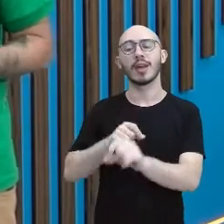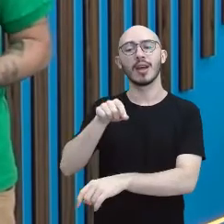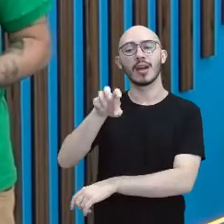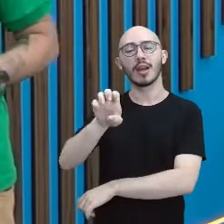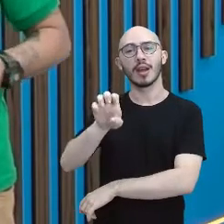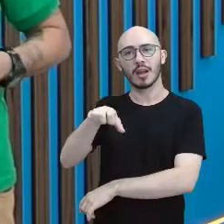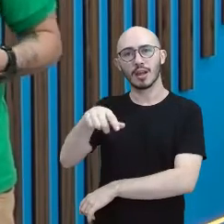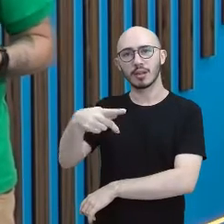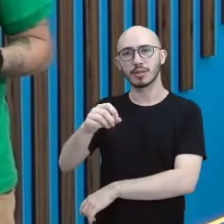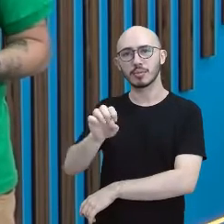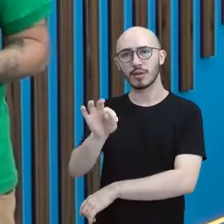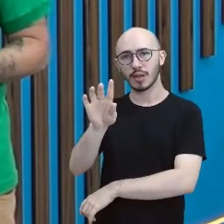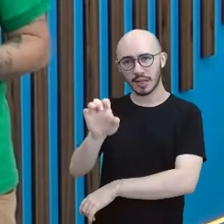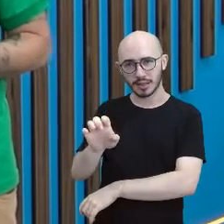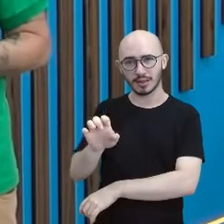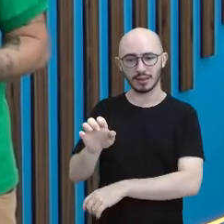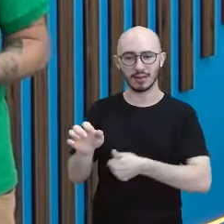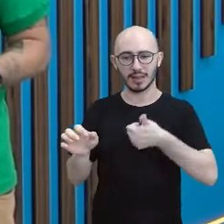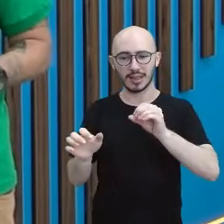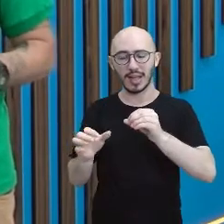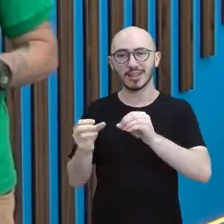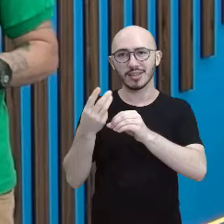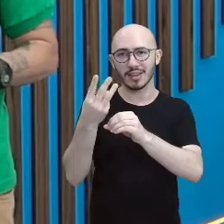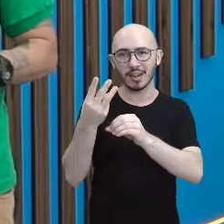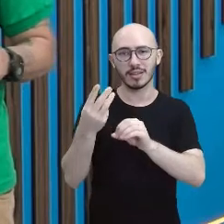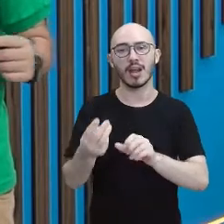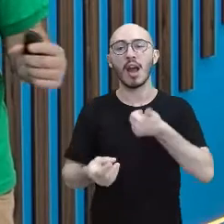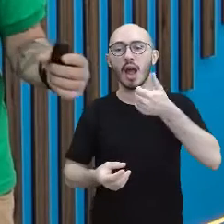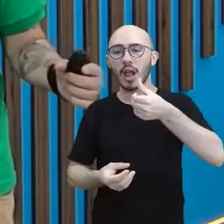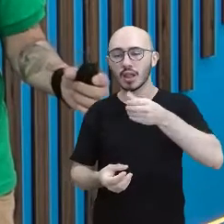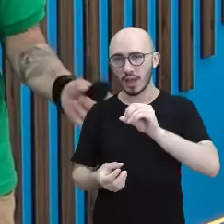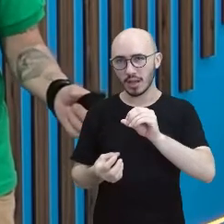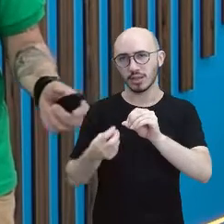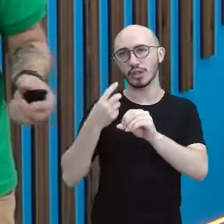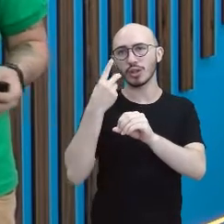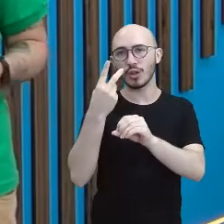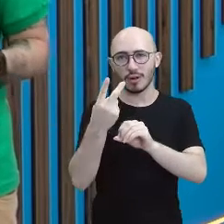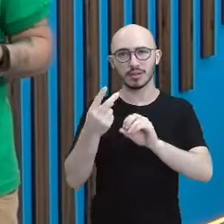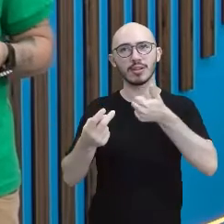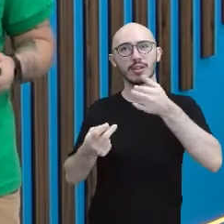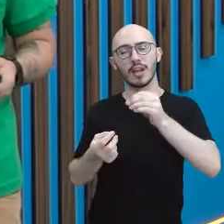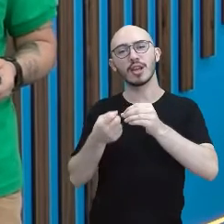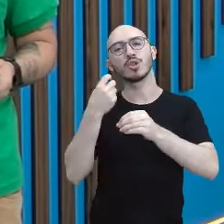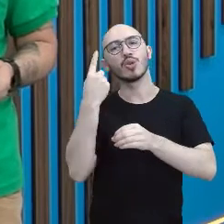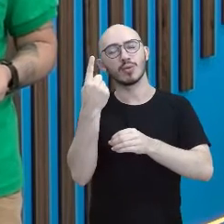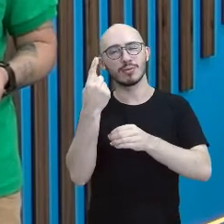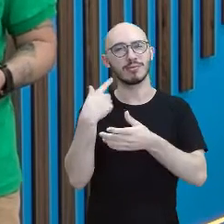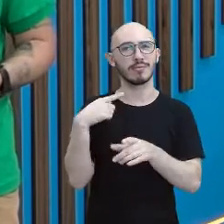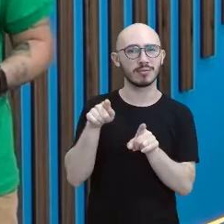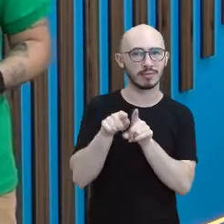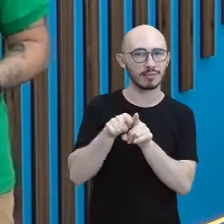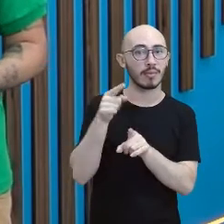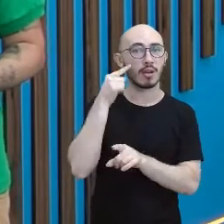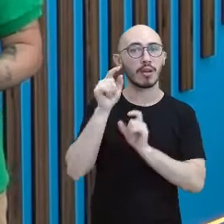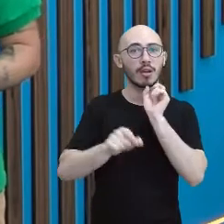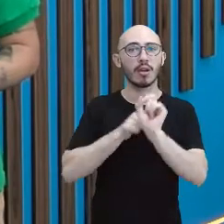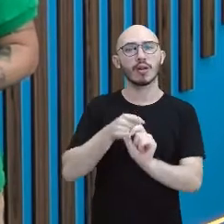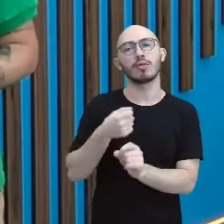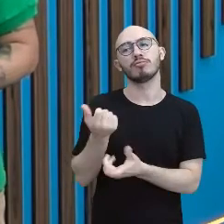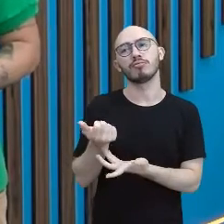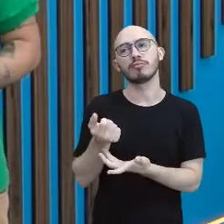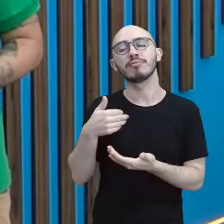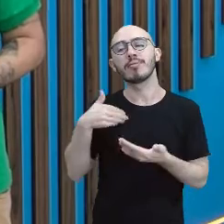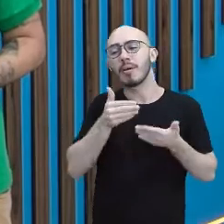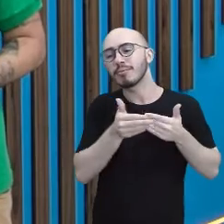dessa forma, vai tentar fazer essa organização, ou seja, lendo um número muito grande ou um número muito pequeno e andando essas